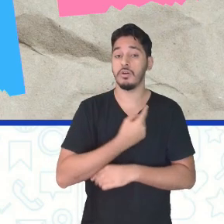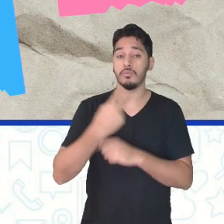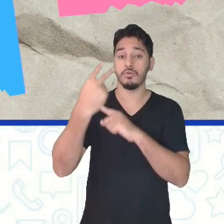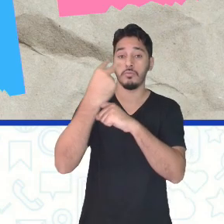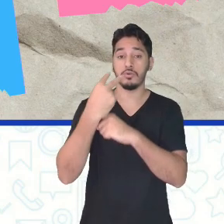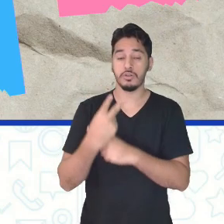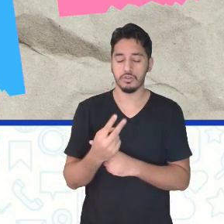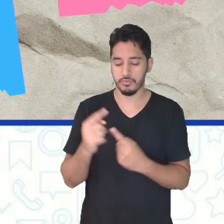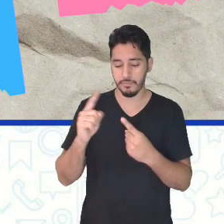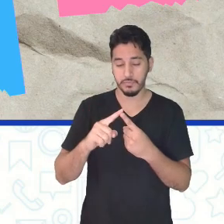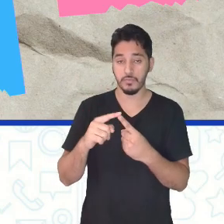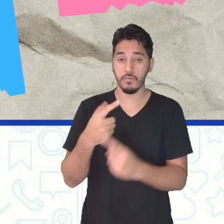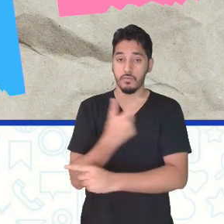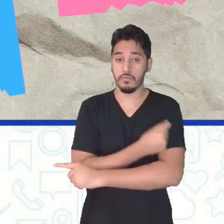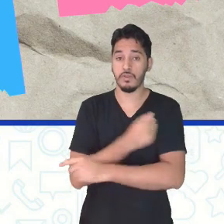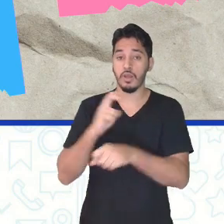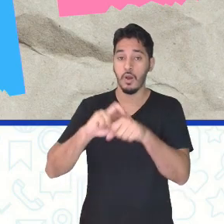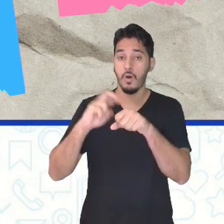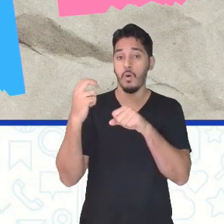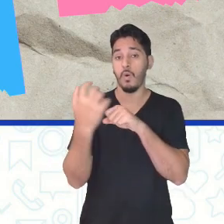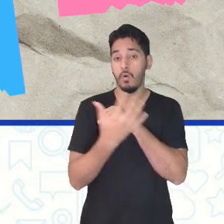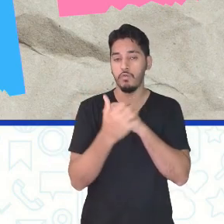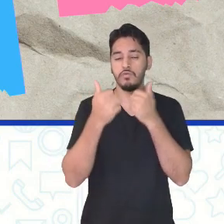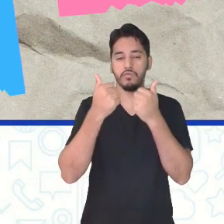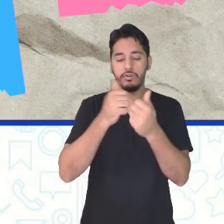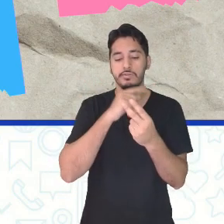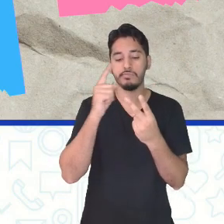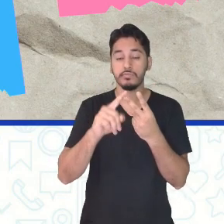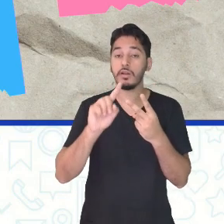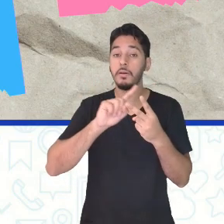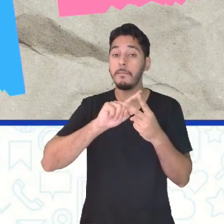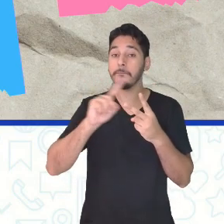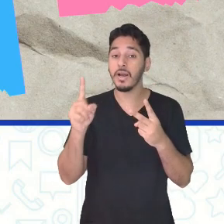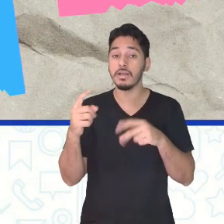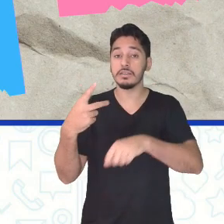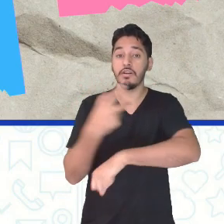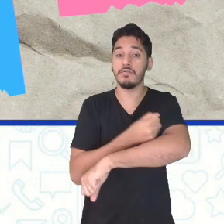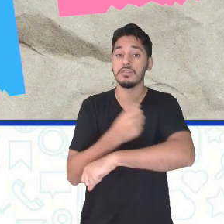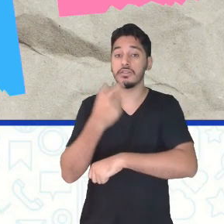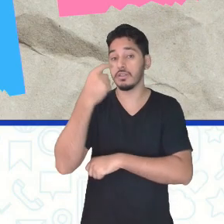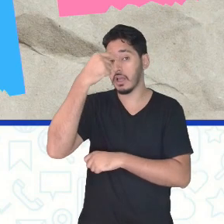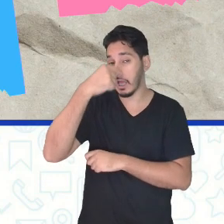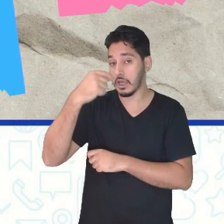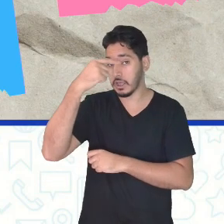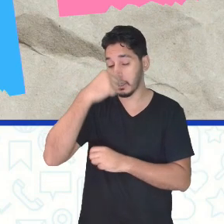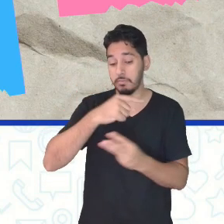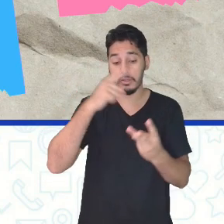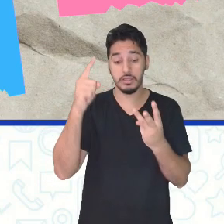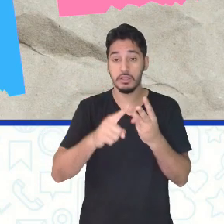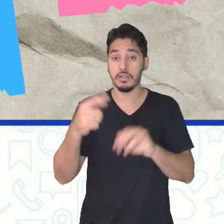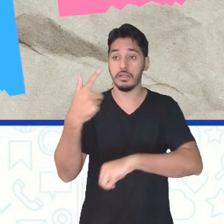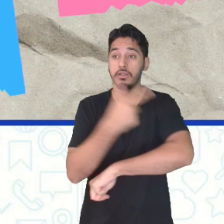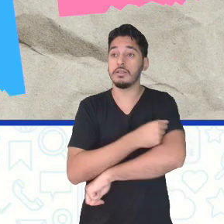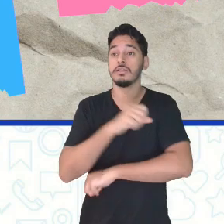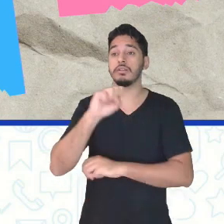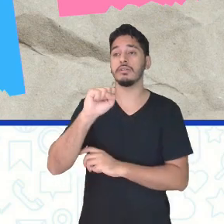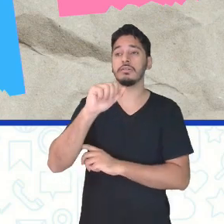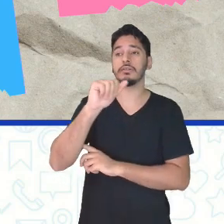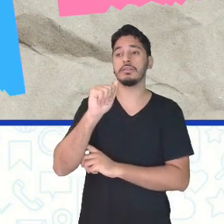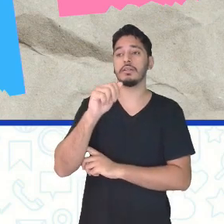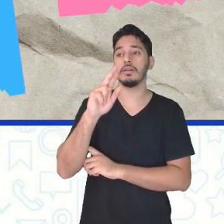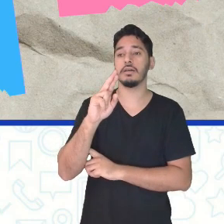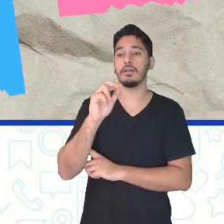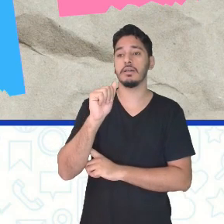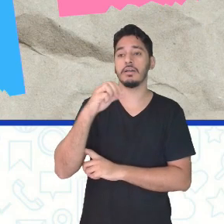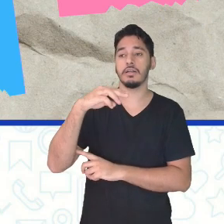da Covid, nós estamos aí na campanha da vacina contra a gripe e também sarampo. Para quem tomou a vacina no ano